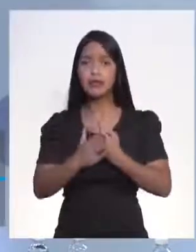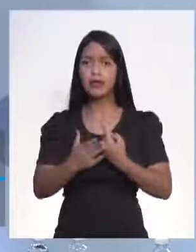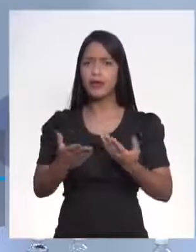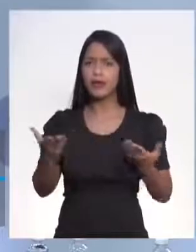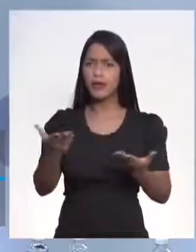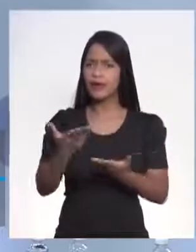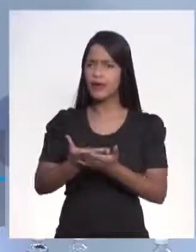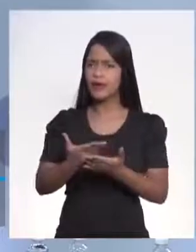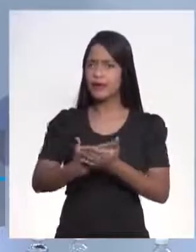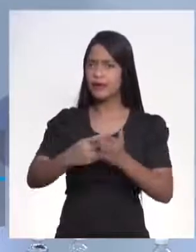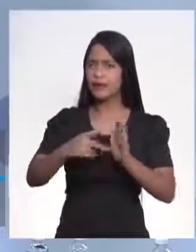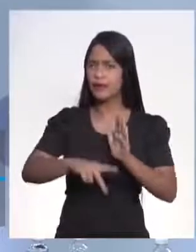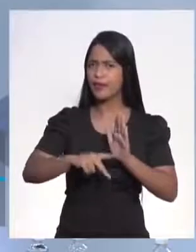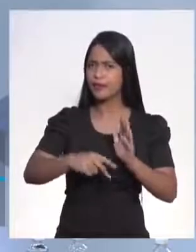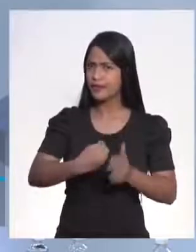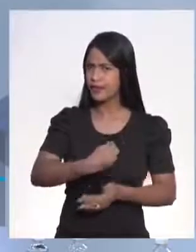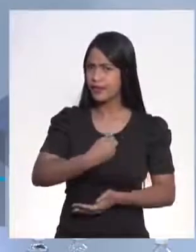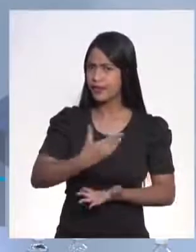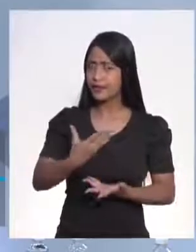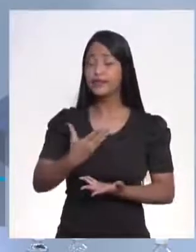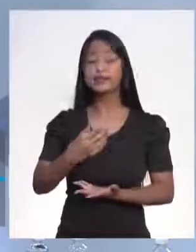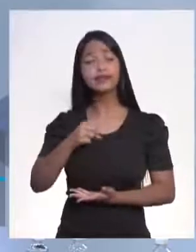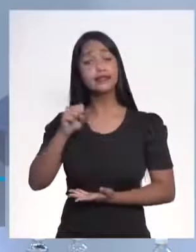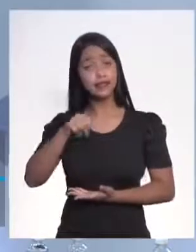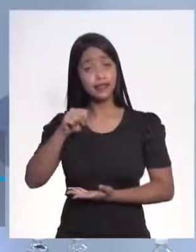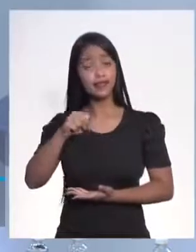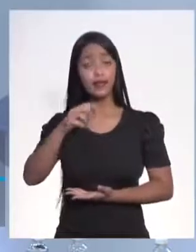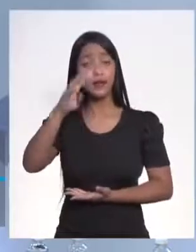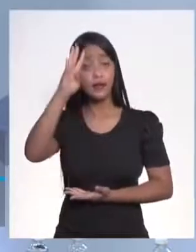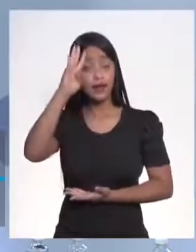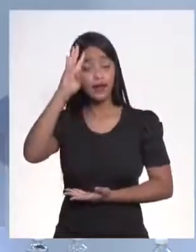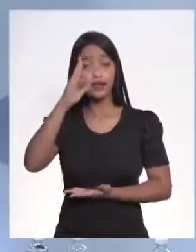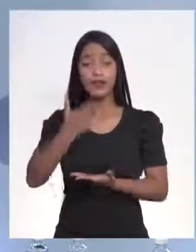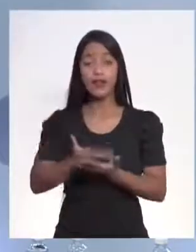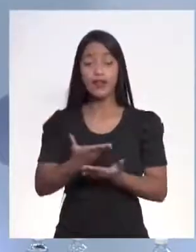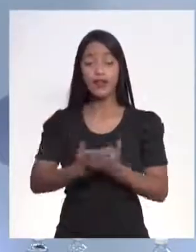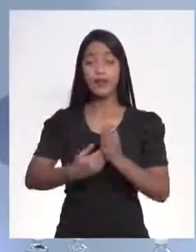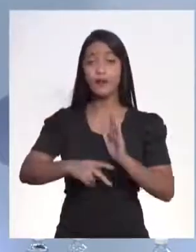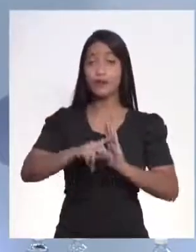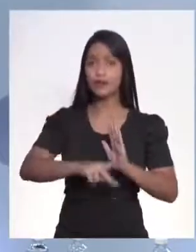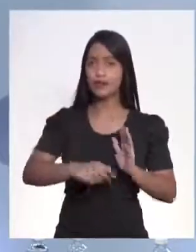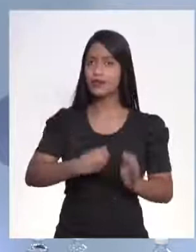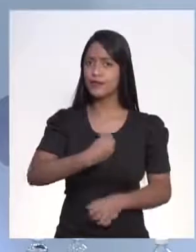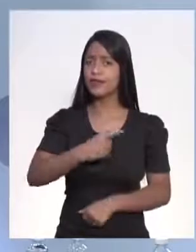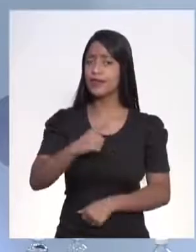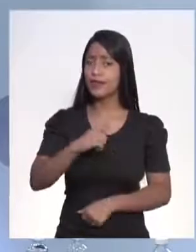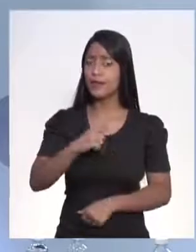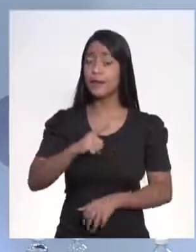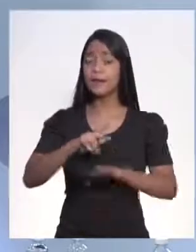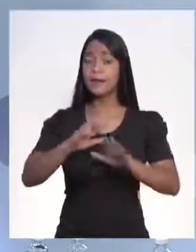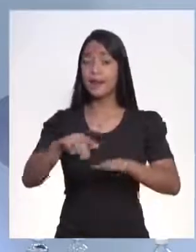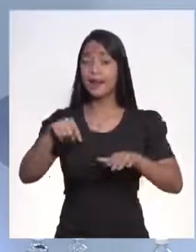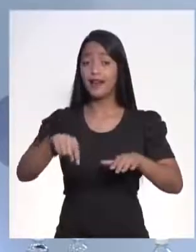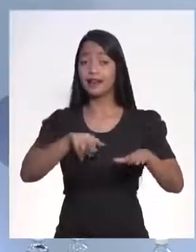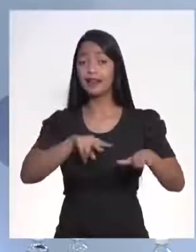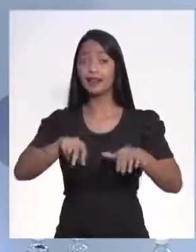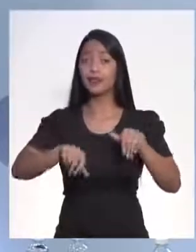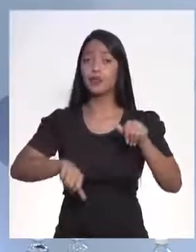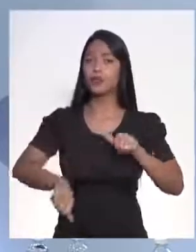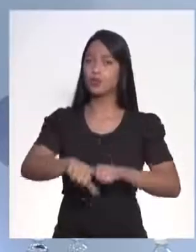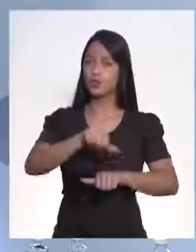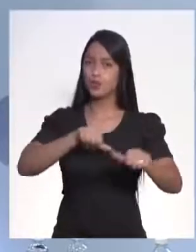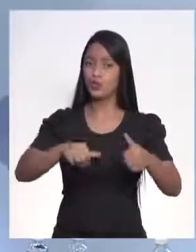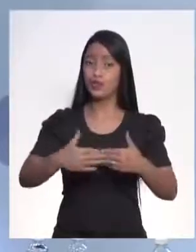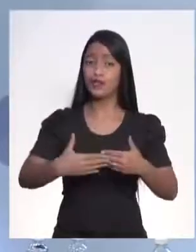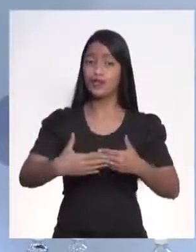sim as quartas-feiras vocês têm aula de projeto de vida é que essa semana por conta da agenda do Movimento em Nova ouvir